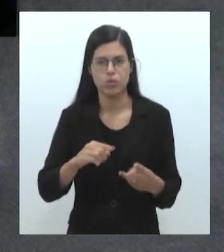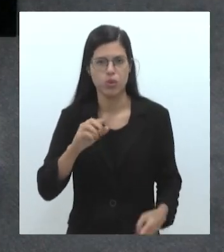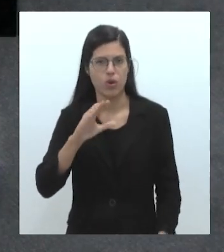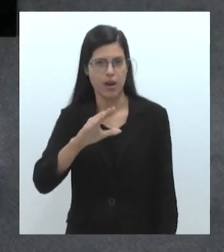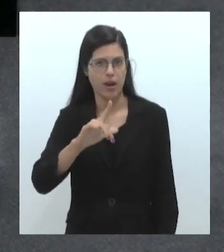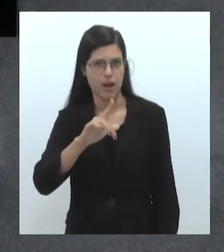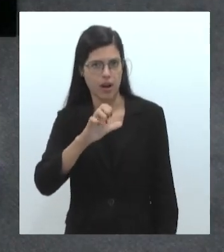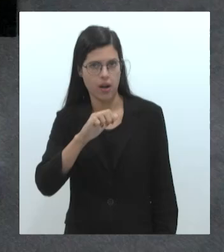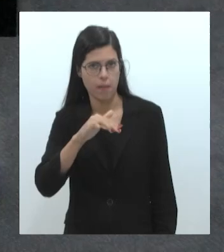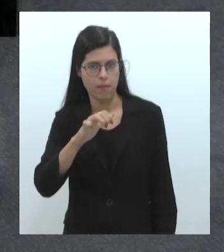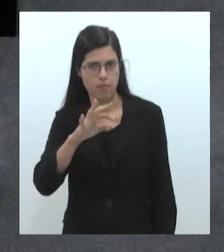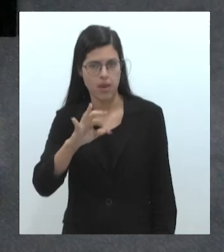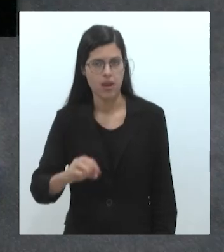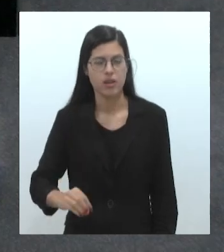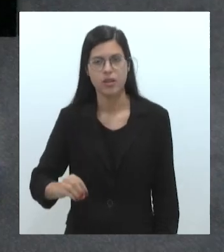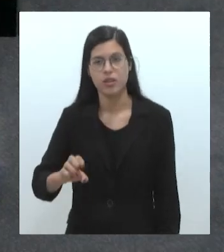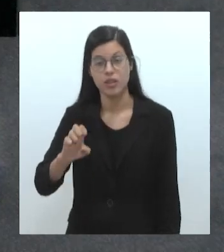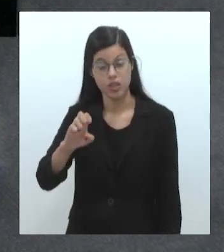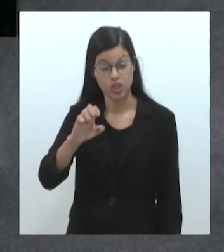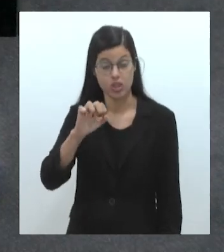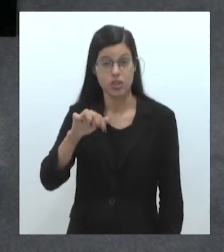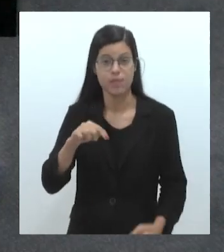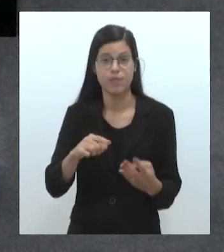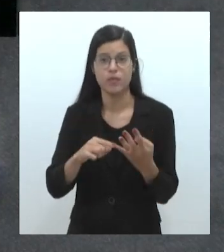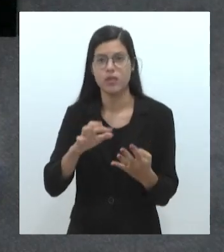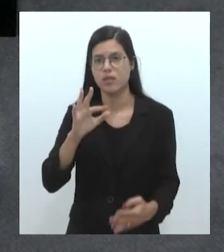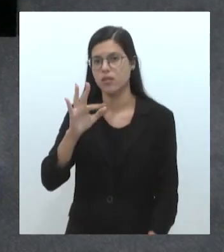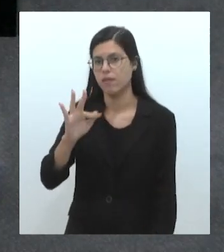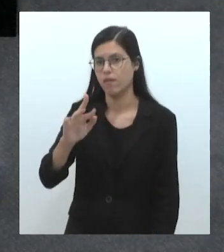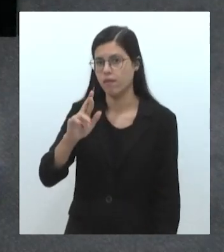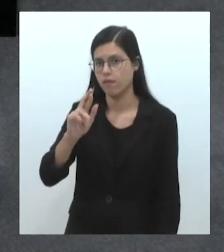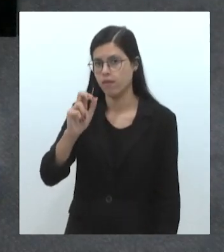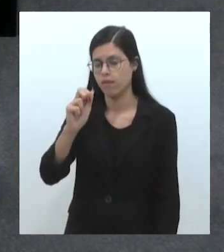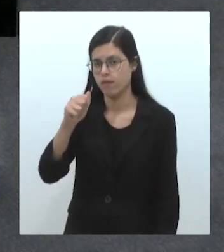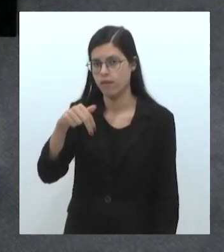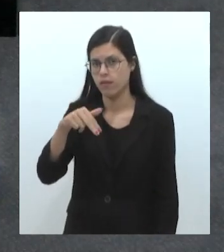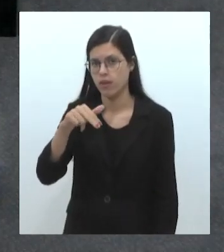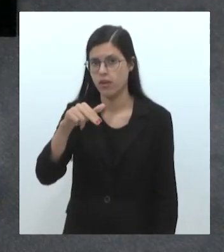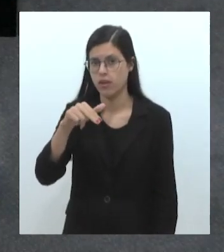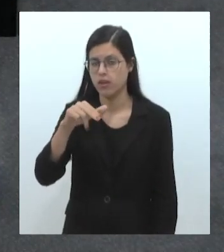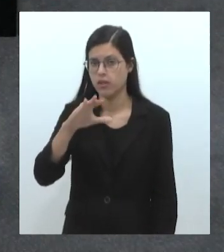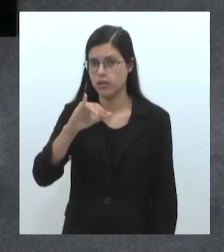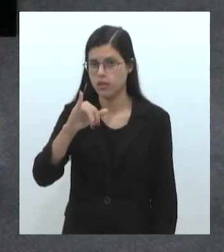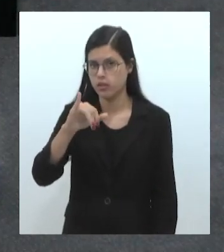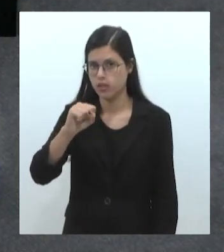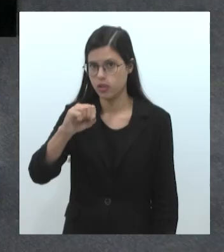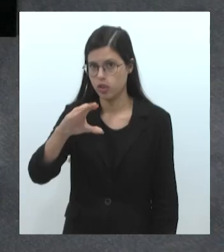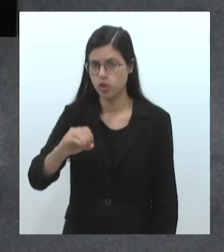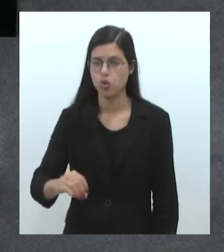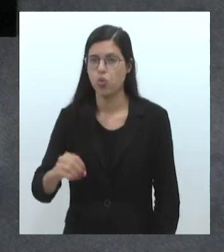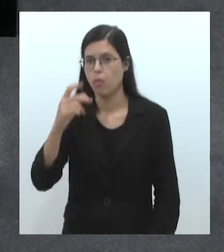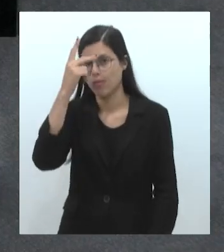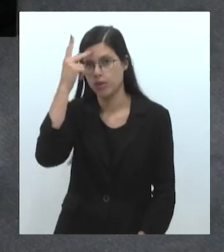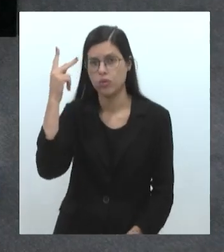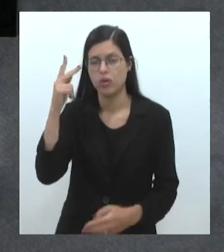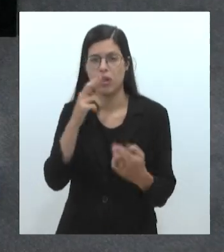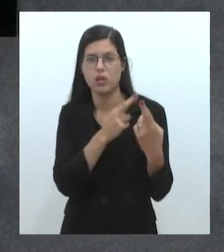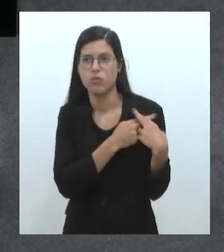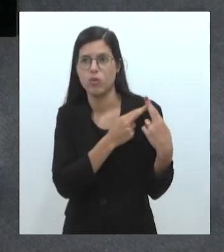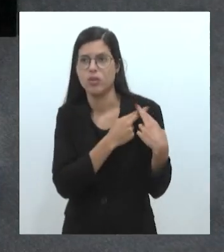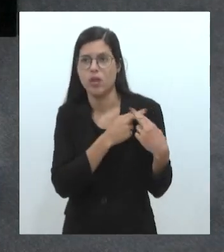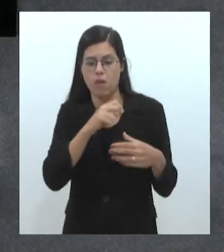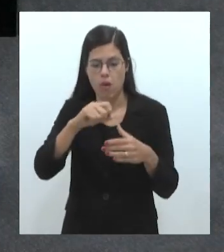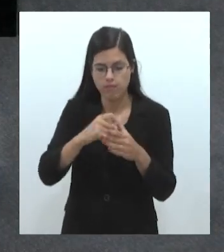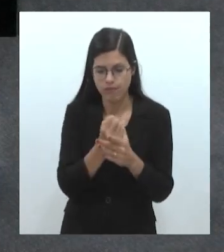são pessoas que foram escravizadas e responsáveis pelo reflorestamento do que hoje a gente conhece como Floresta da Tijuca,